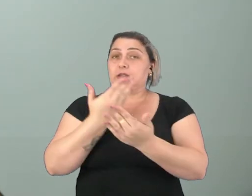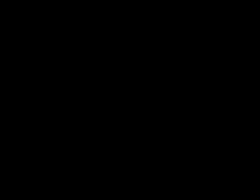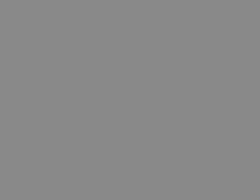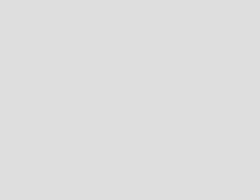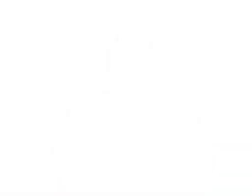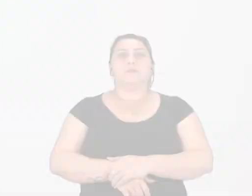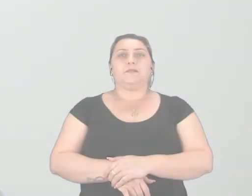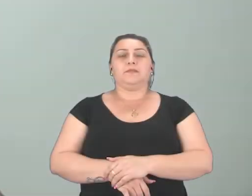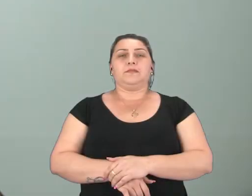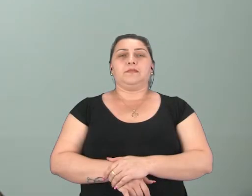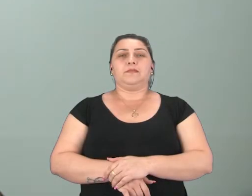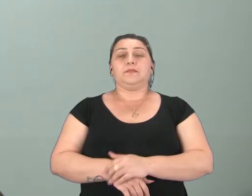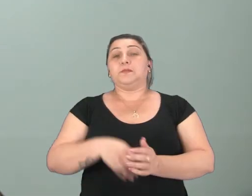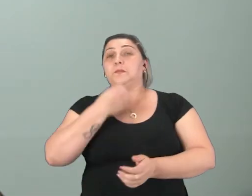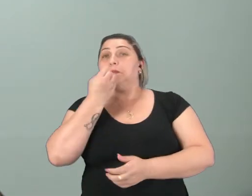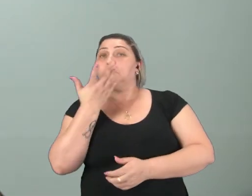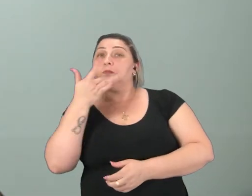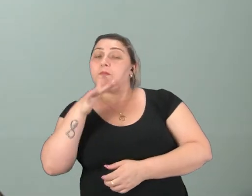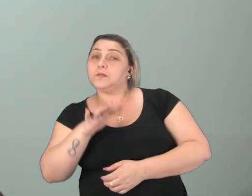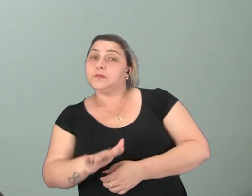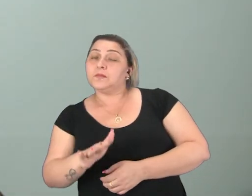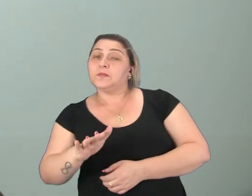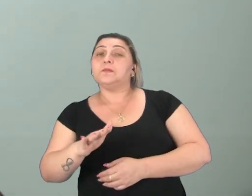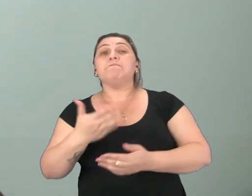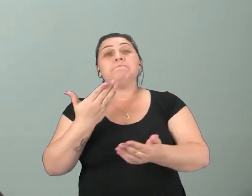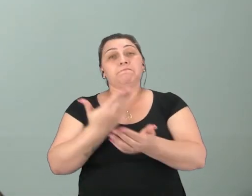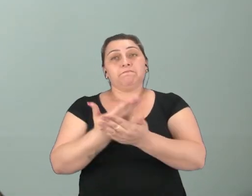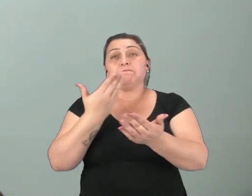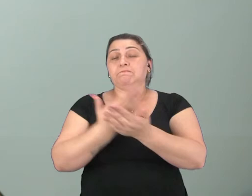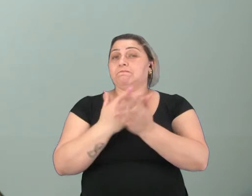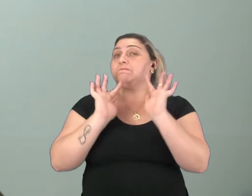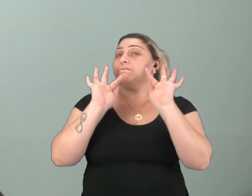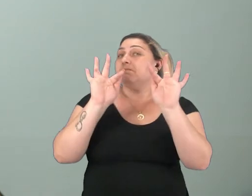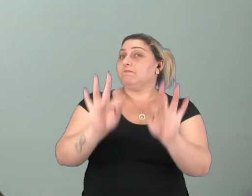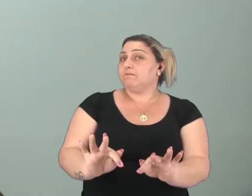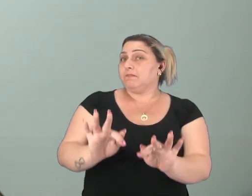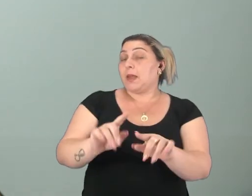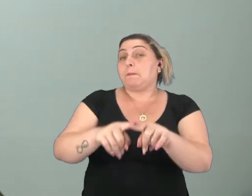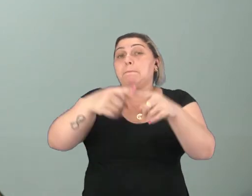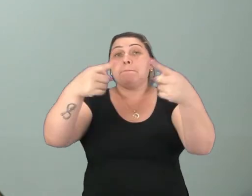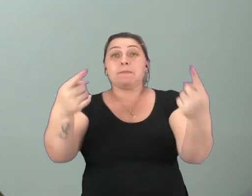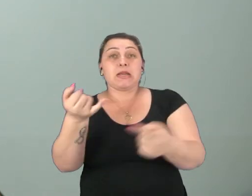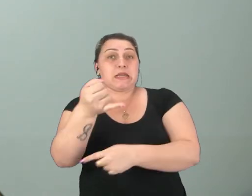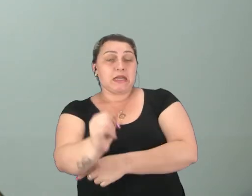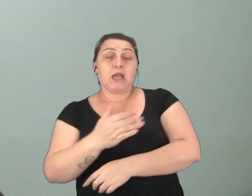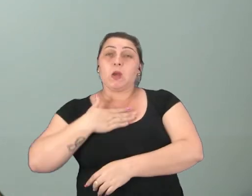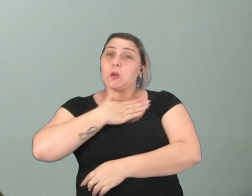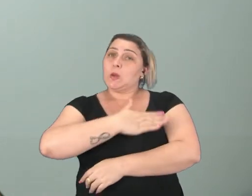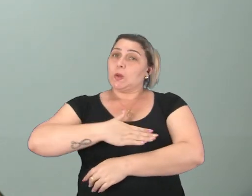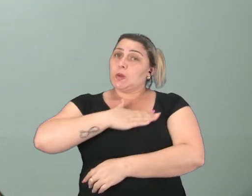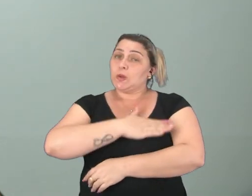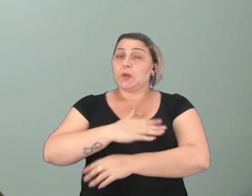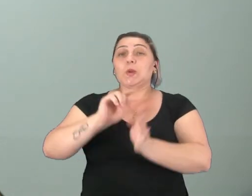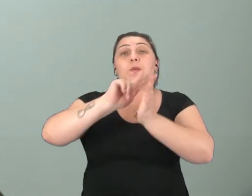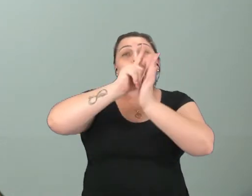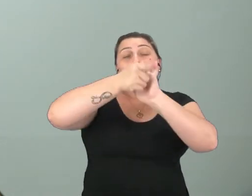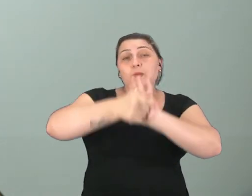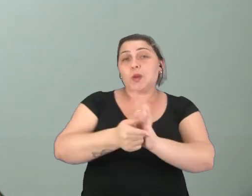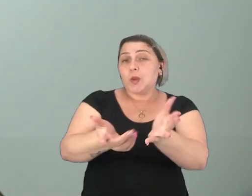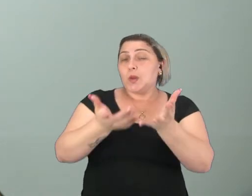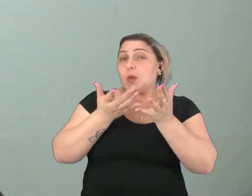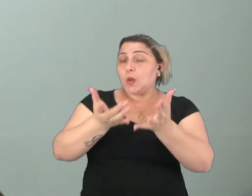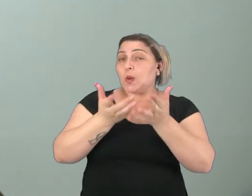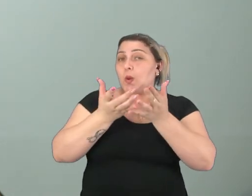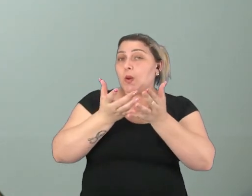de ler. Bom, crianças, a nossa aula está chegando ao fim. Mas se você gostou muito desse gênero, eu